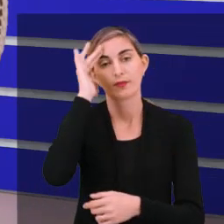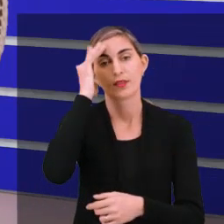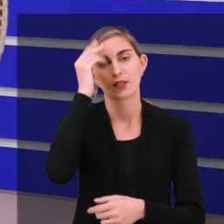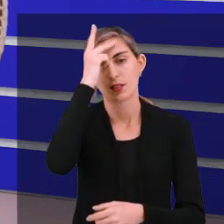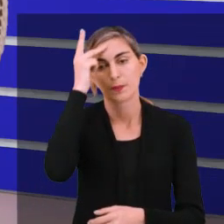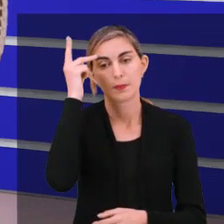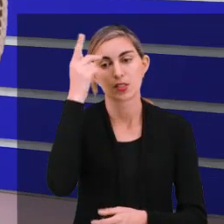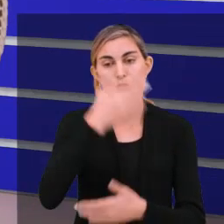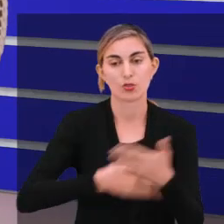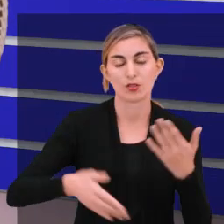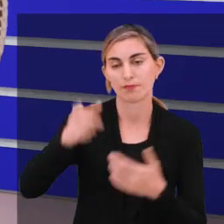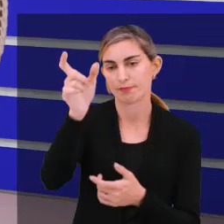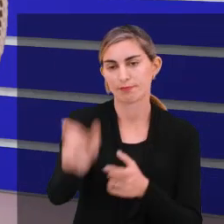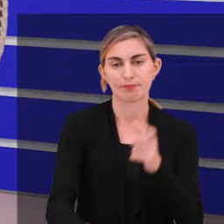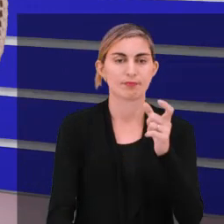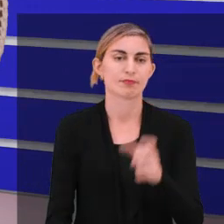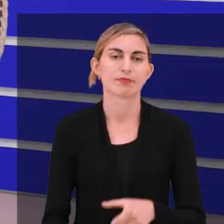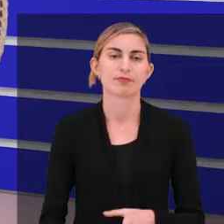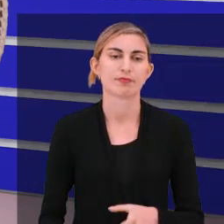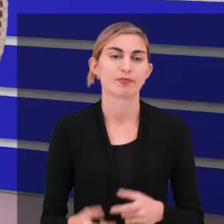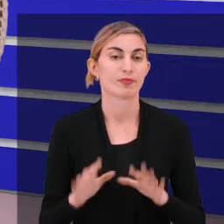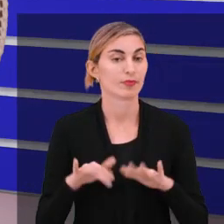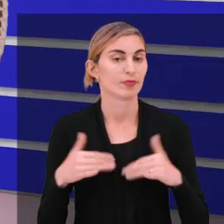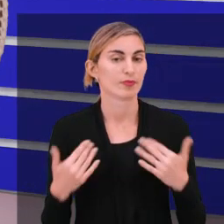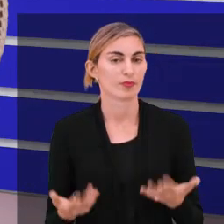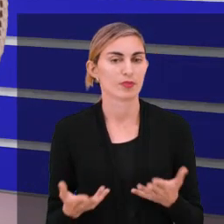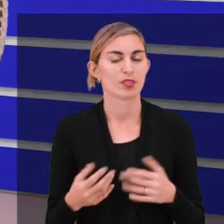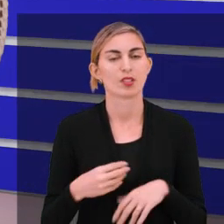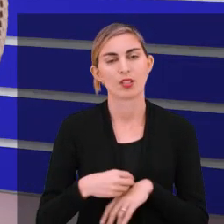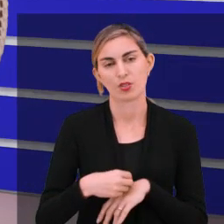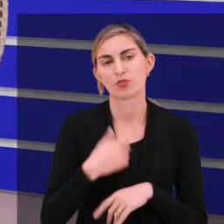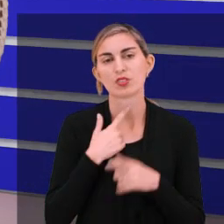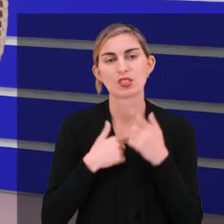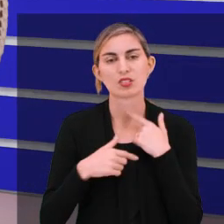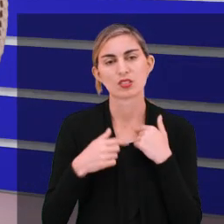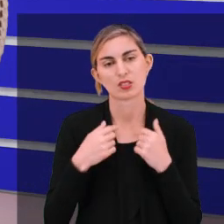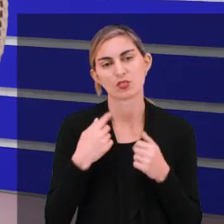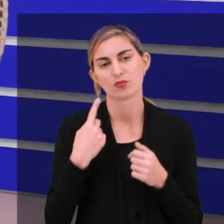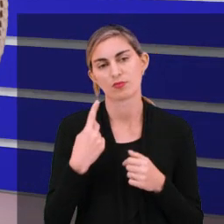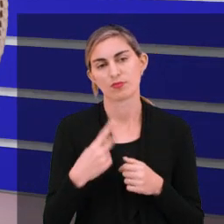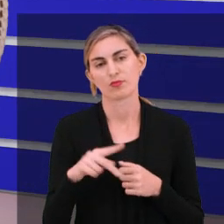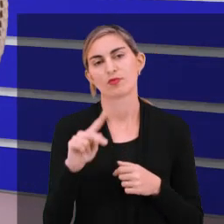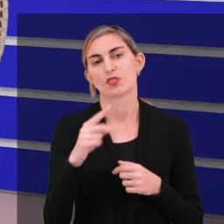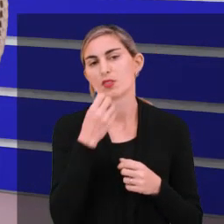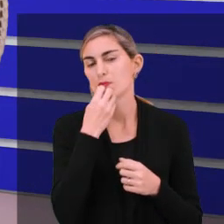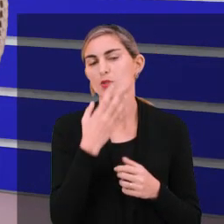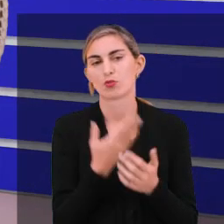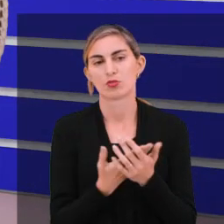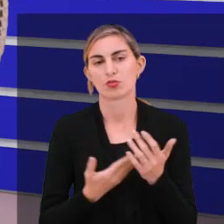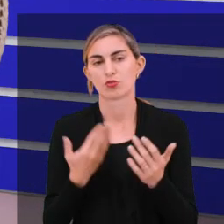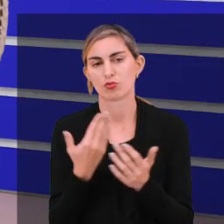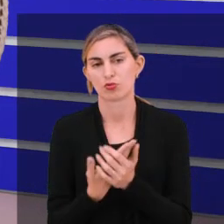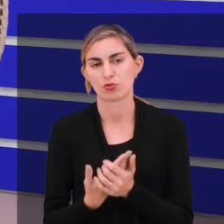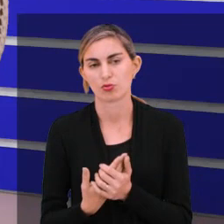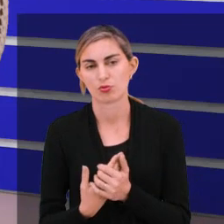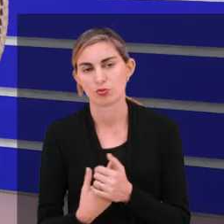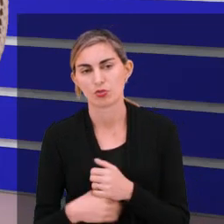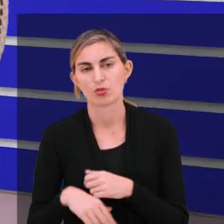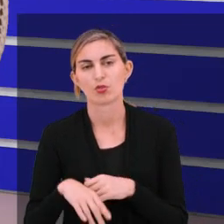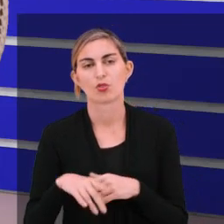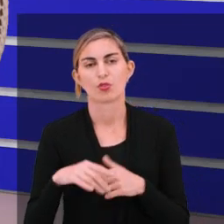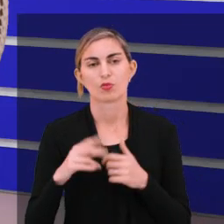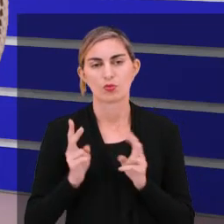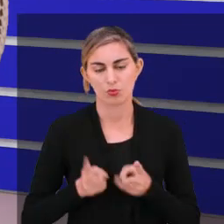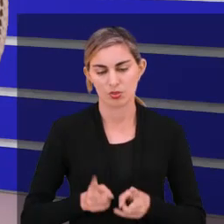as pessoas que estão envolvidas nesse conflito. Então, com isso, eu desejo que vocês tenham bons estudos, né, e